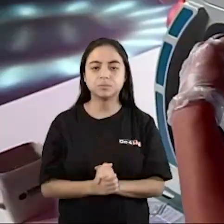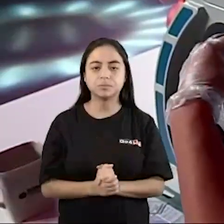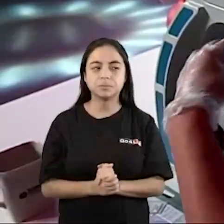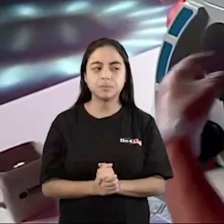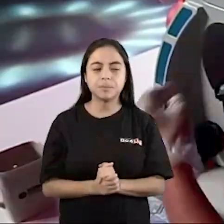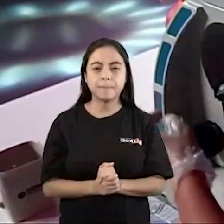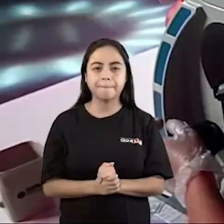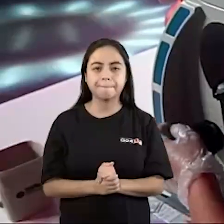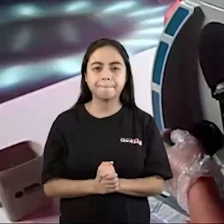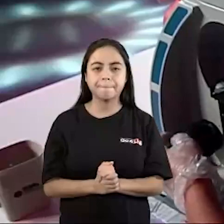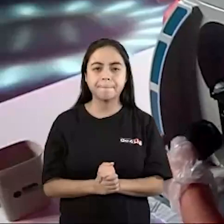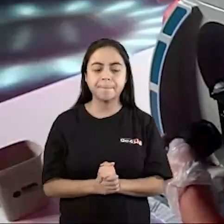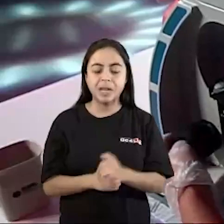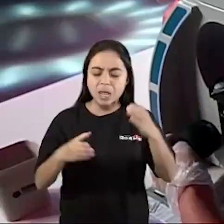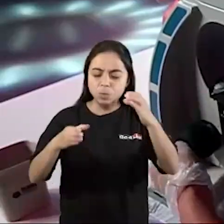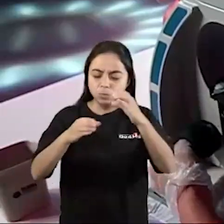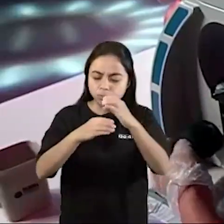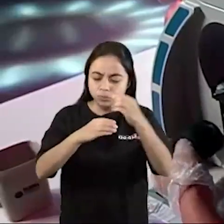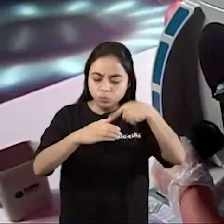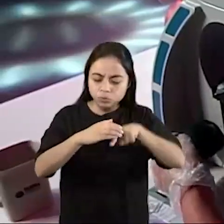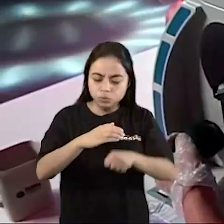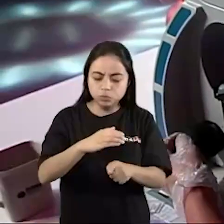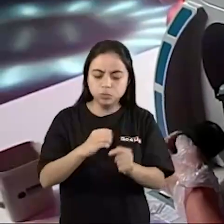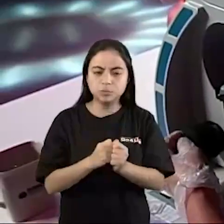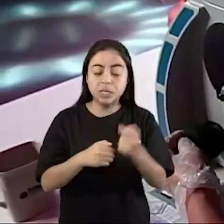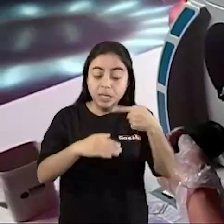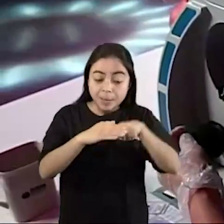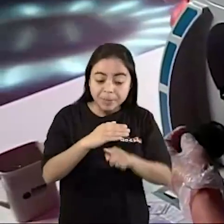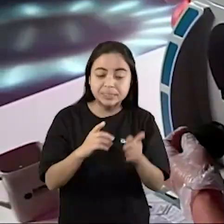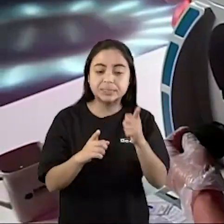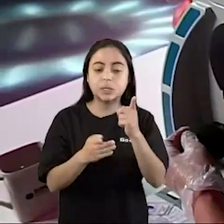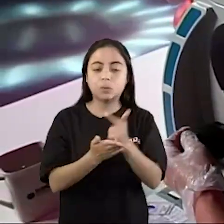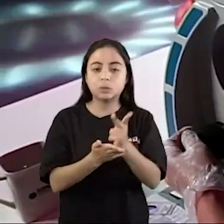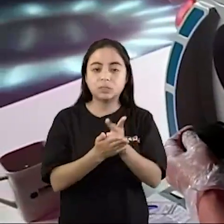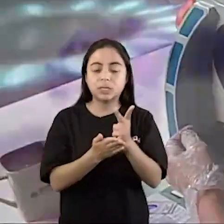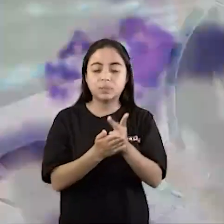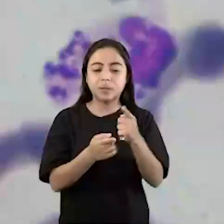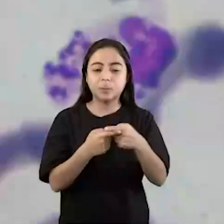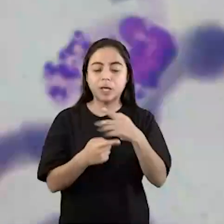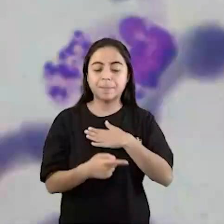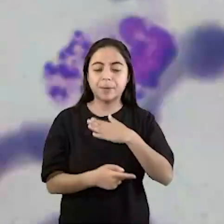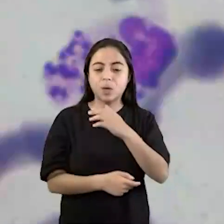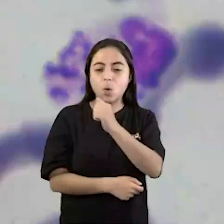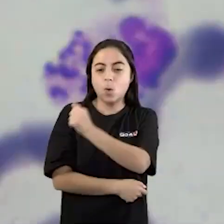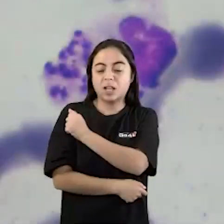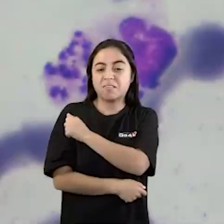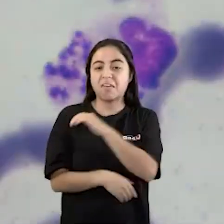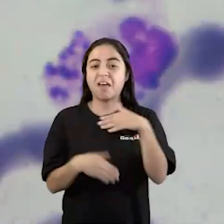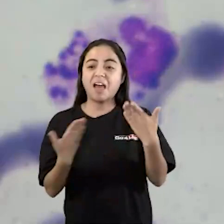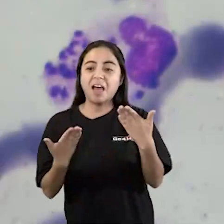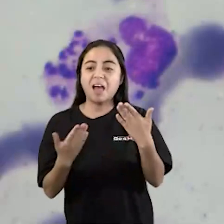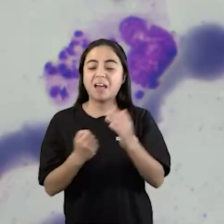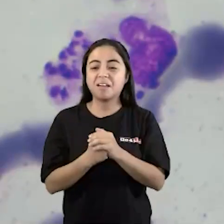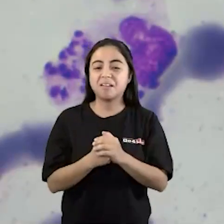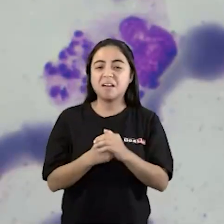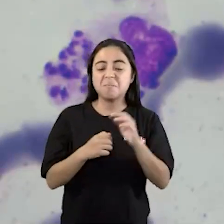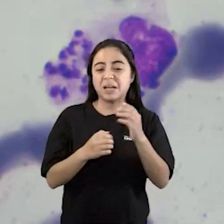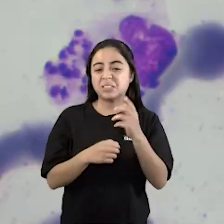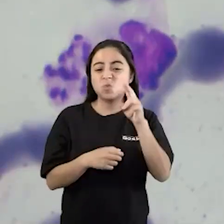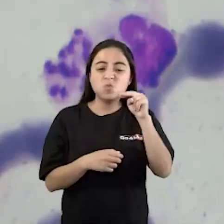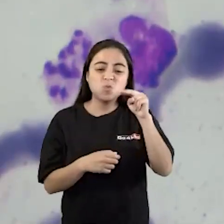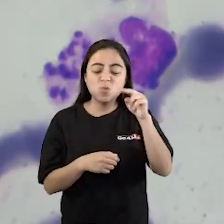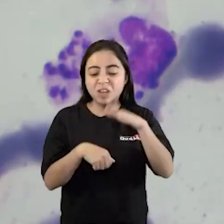E na objetiva de imersão, gente, eu estou indo para a imersão o tempo inteiro, que meu aluno deve estar pensando, nossa, não me deixou ir para a